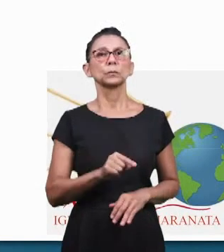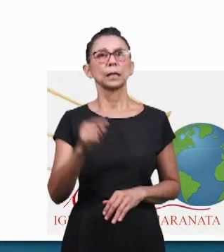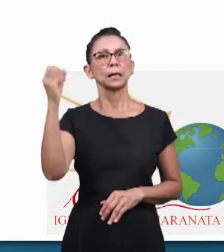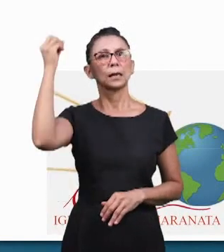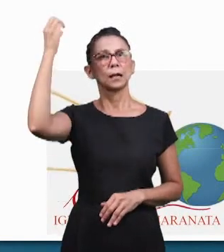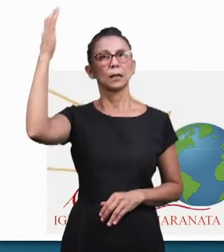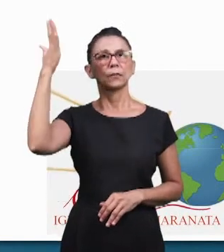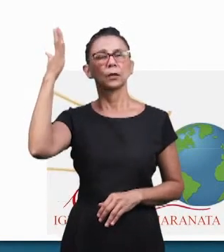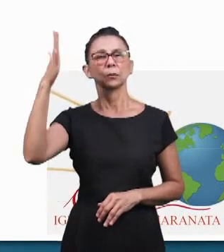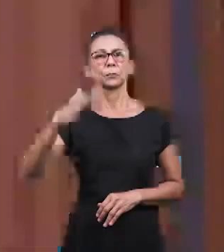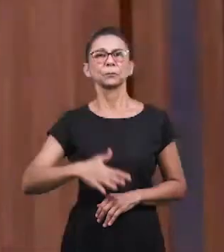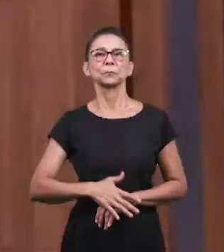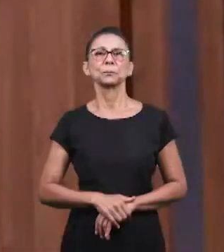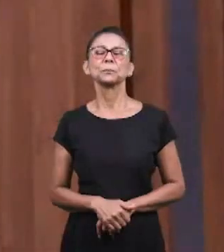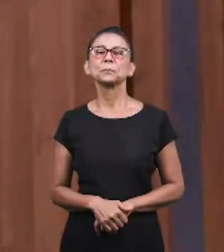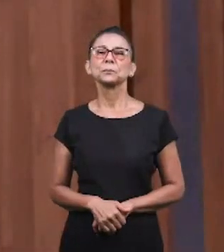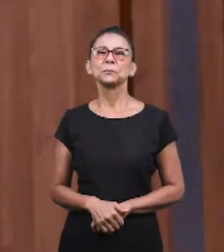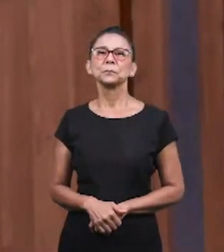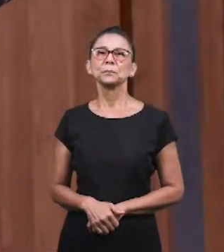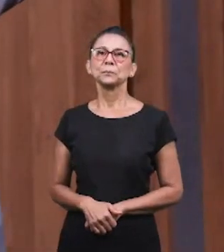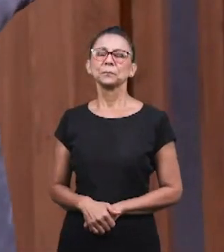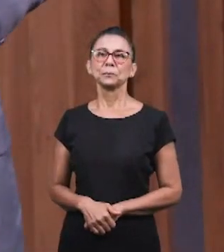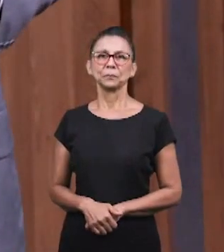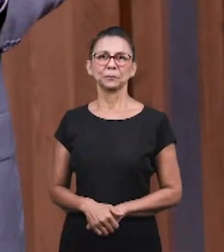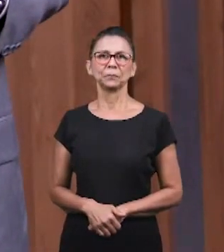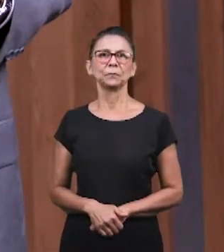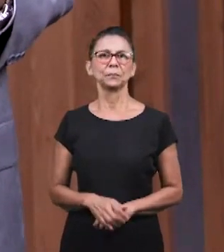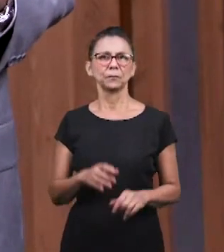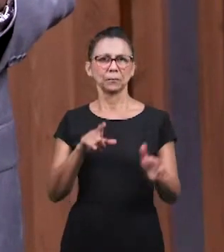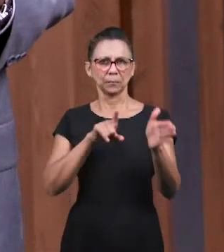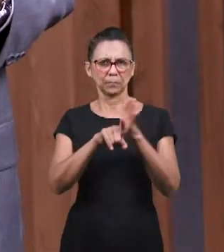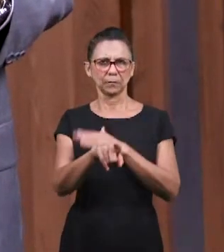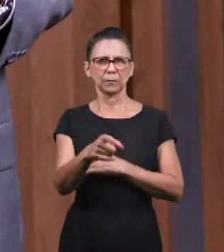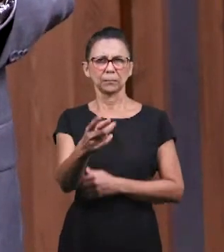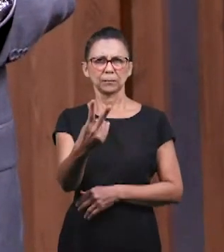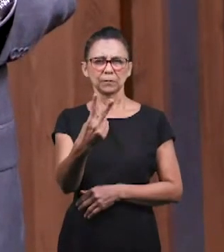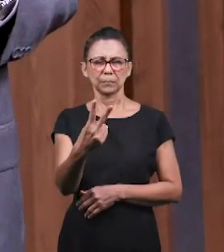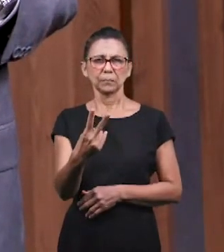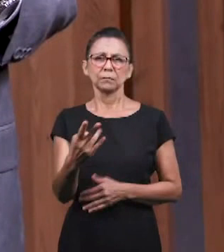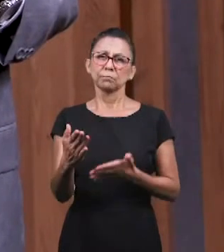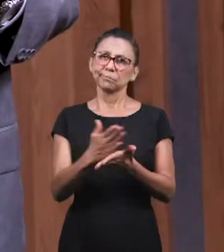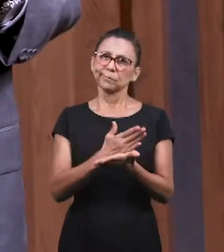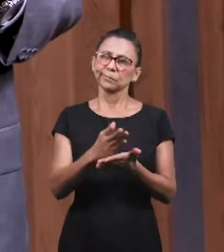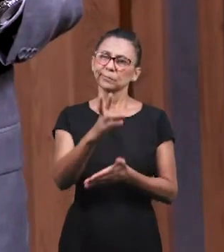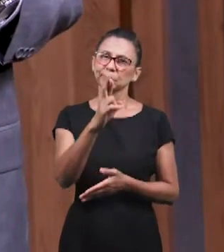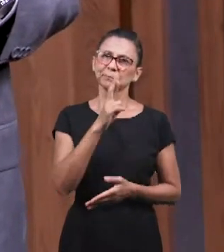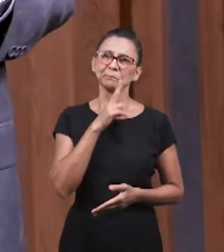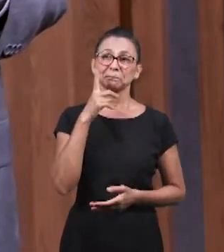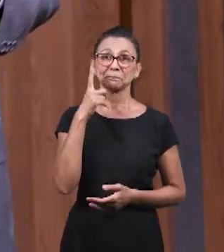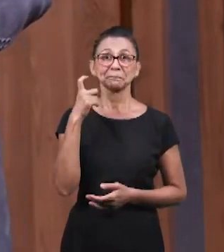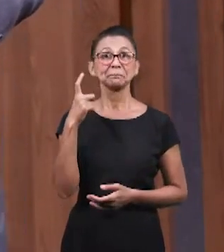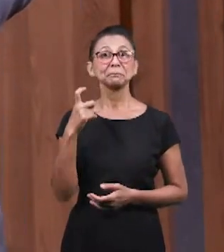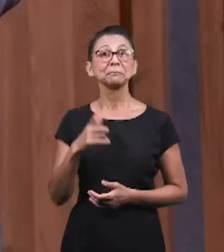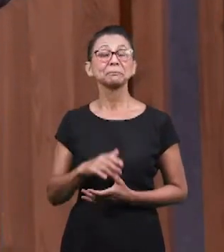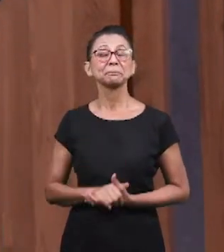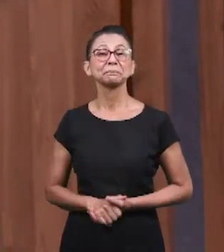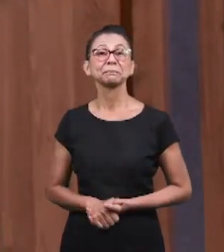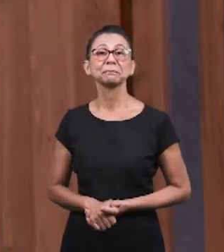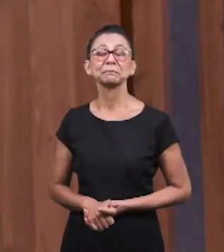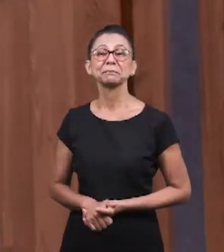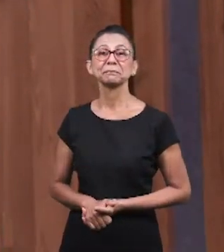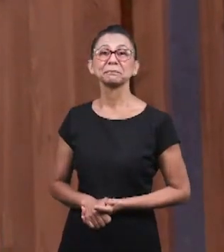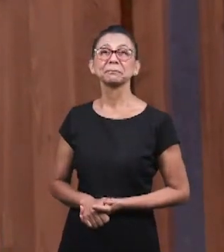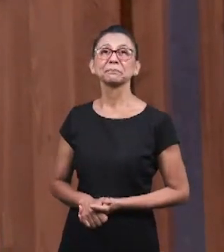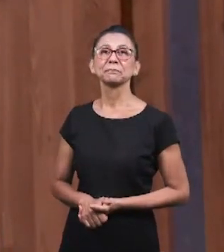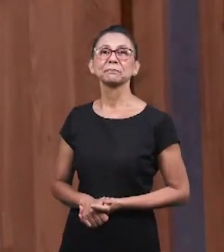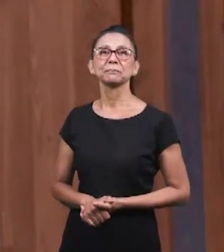é revelou. Muito bem. Diante dessas perguntas, portanto, nós vamos ter algumas respostas aqui muito interessantes. E a primeira